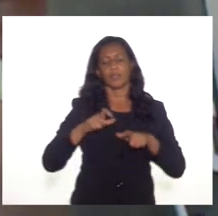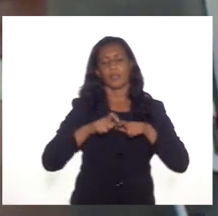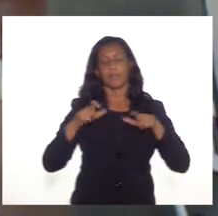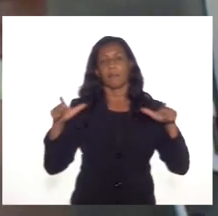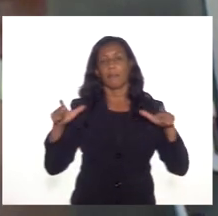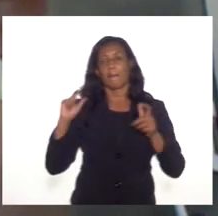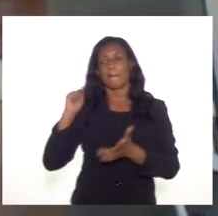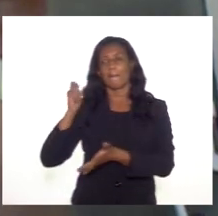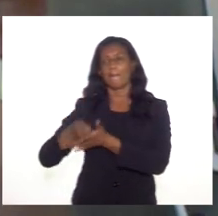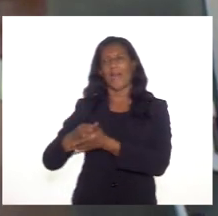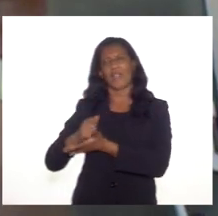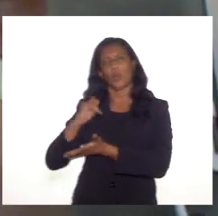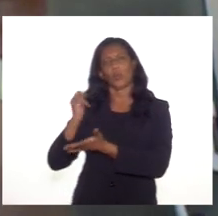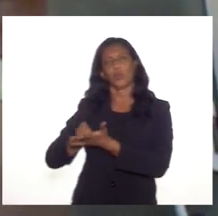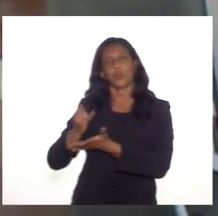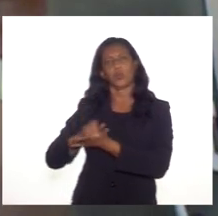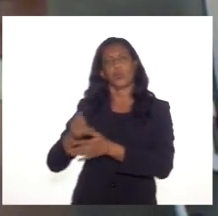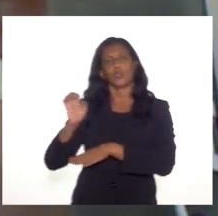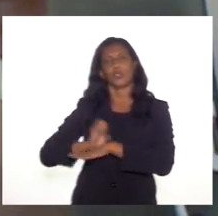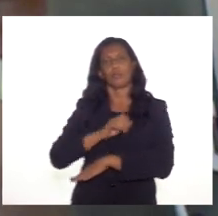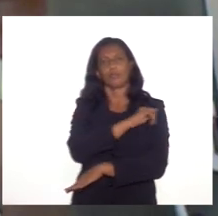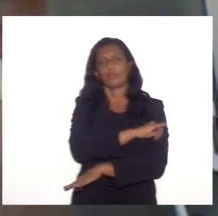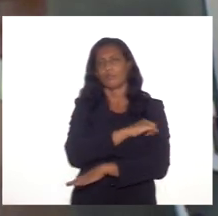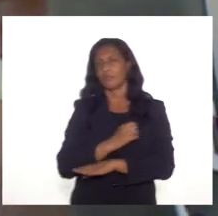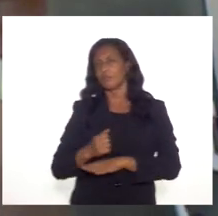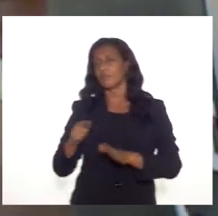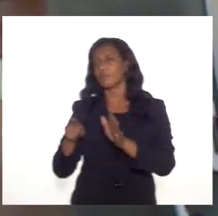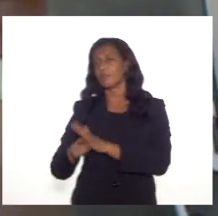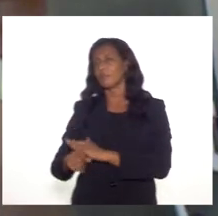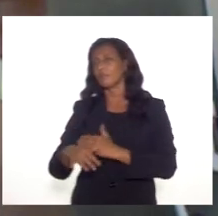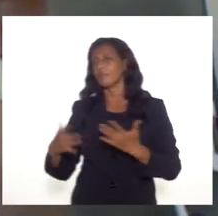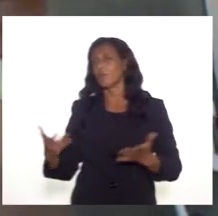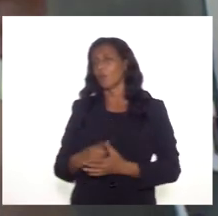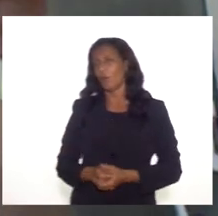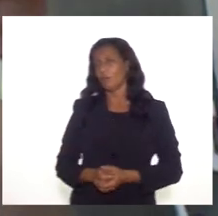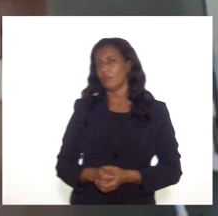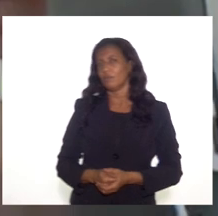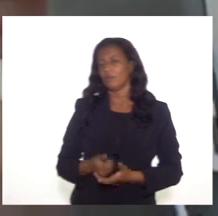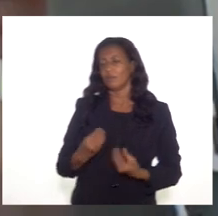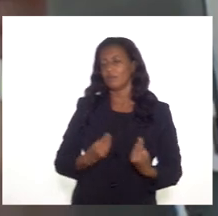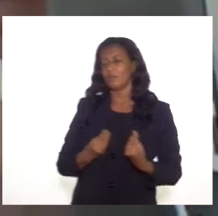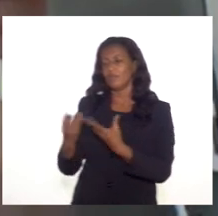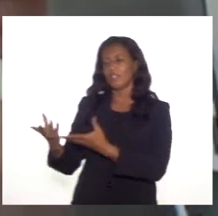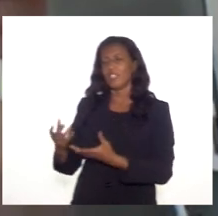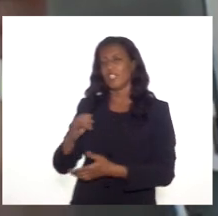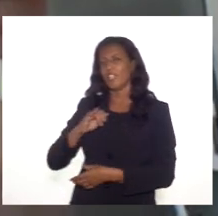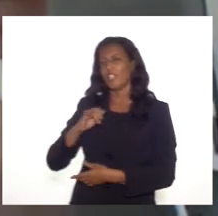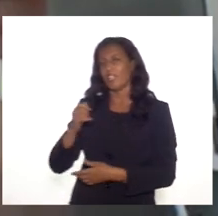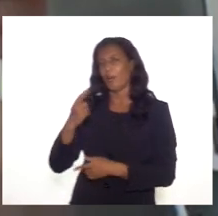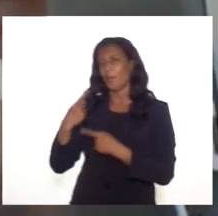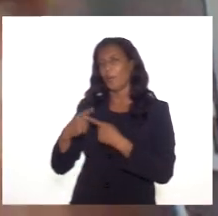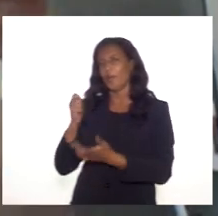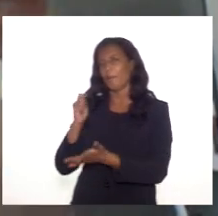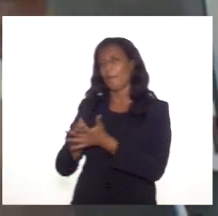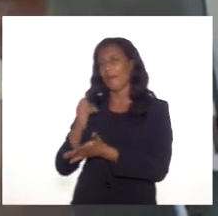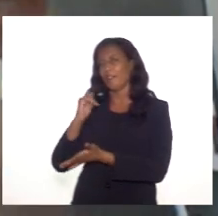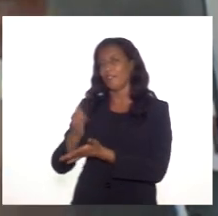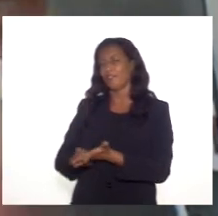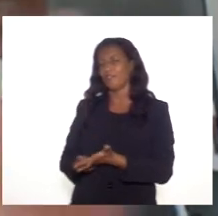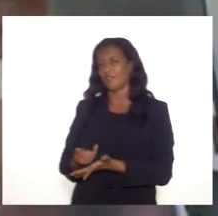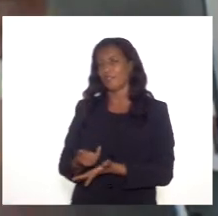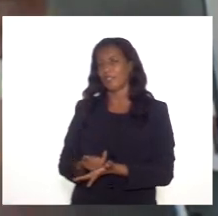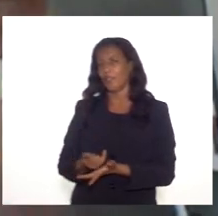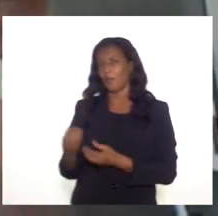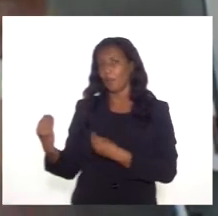incentivos fiscais no Estado do Rio de Janeiro? Quais são aquelas que são mais beneficiadas por esses incentivos fiscais, mas que não rendem